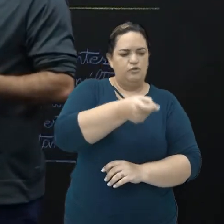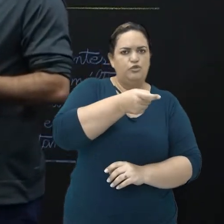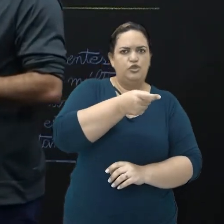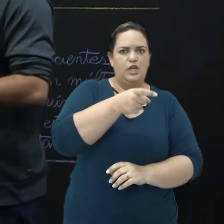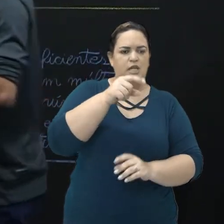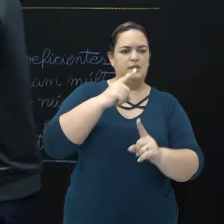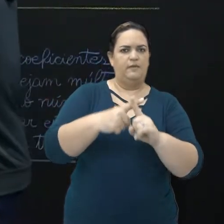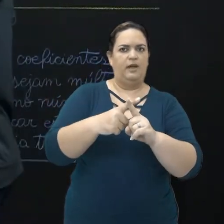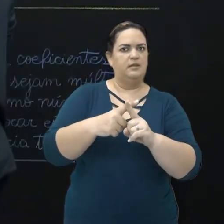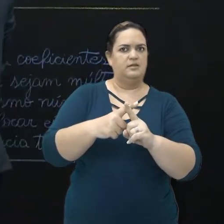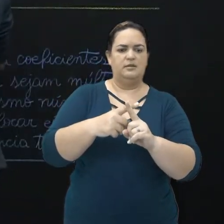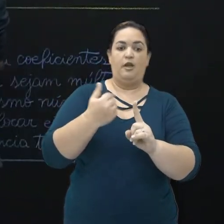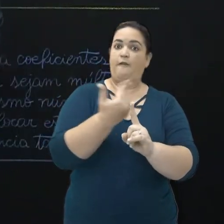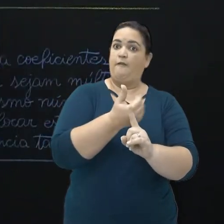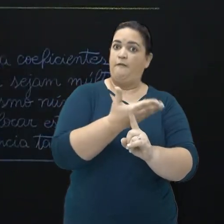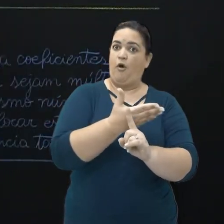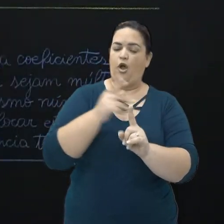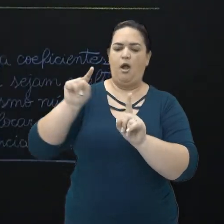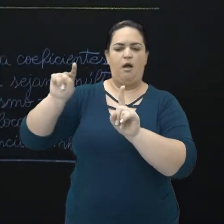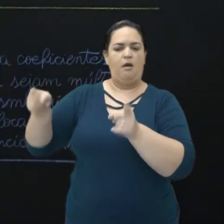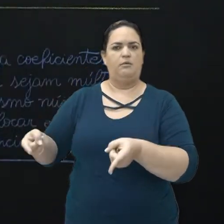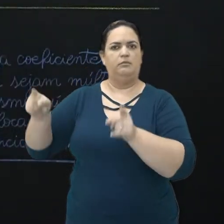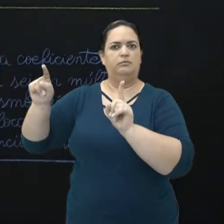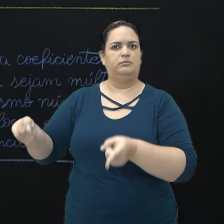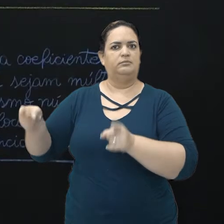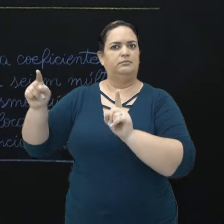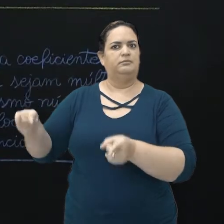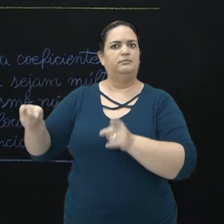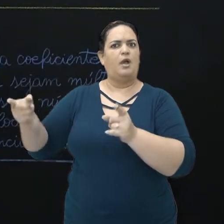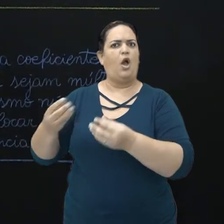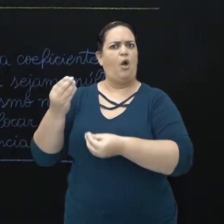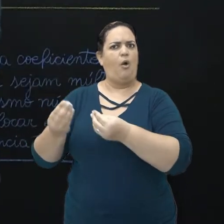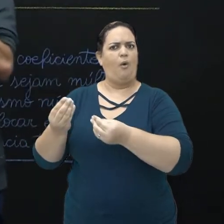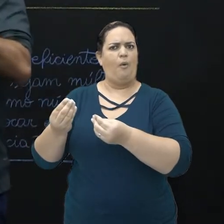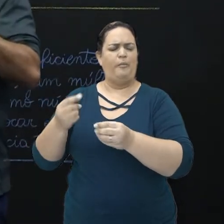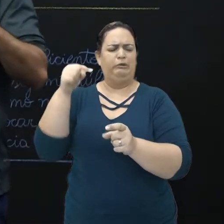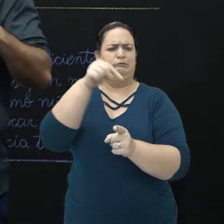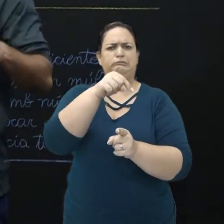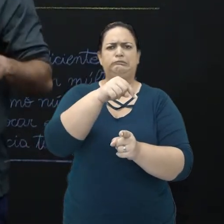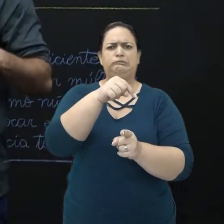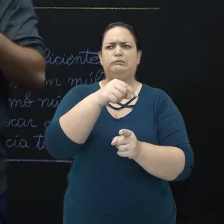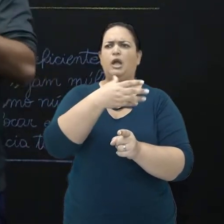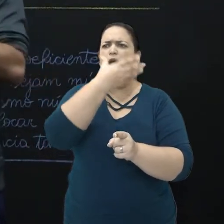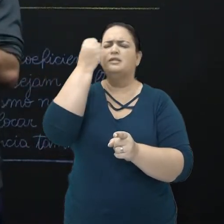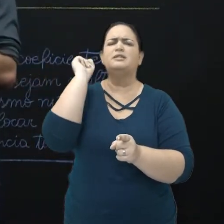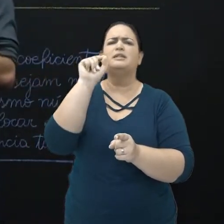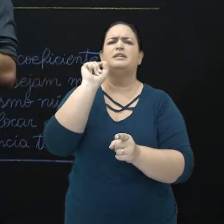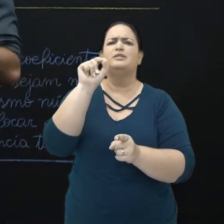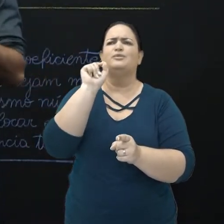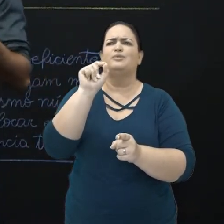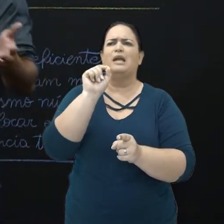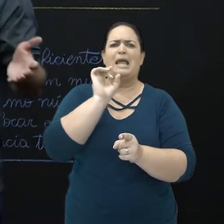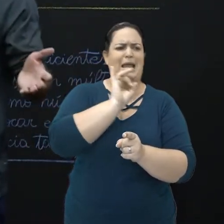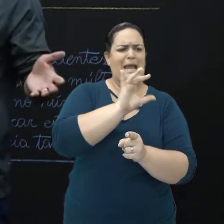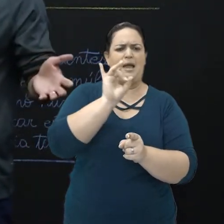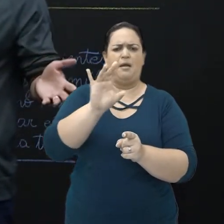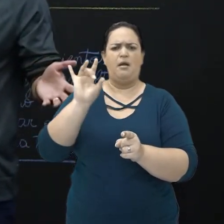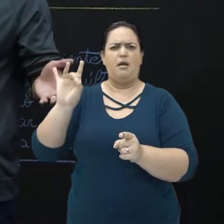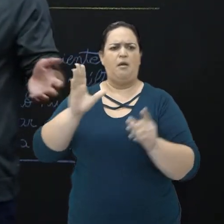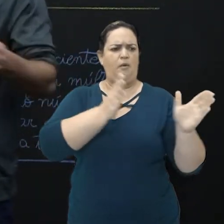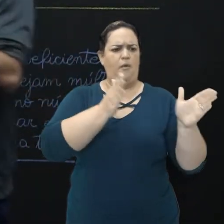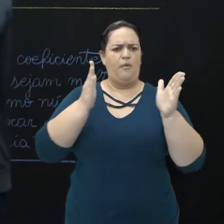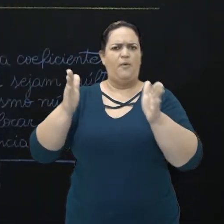aí o que acontece? Esse fator comum eu esqueço de cada elemento da nossa expressão